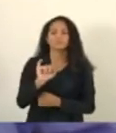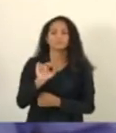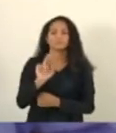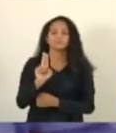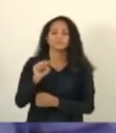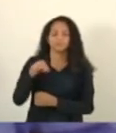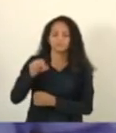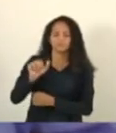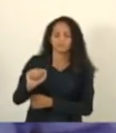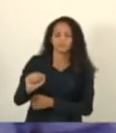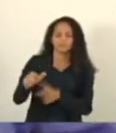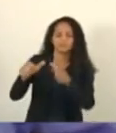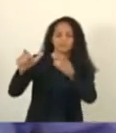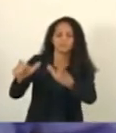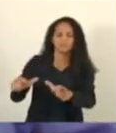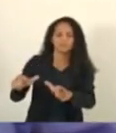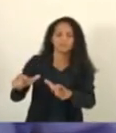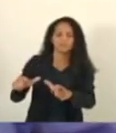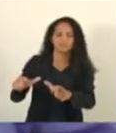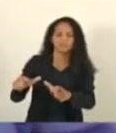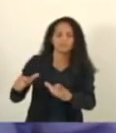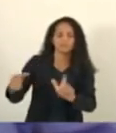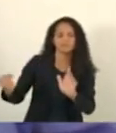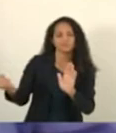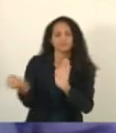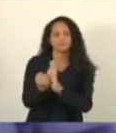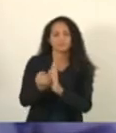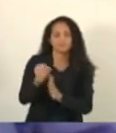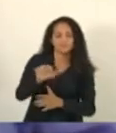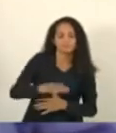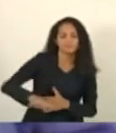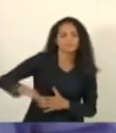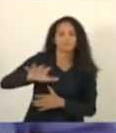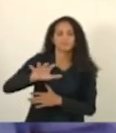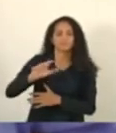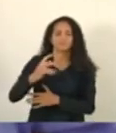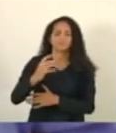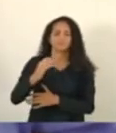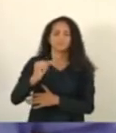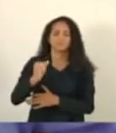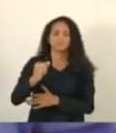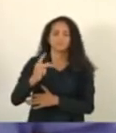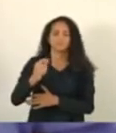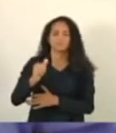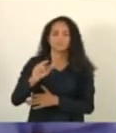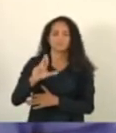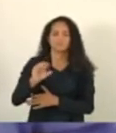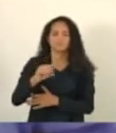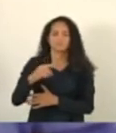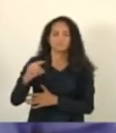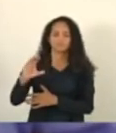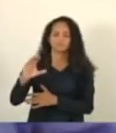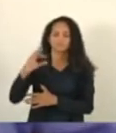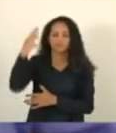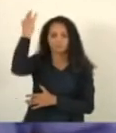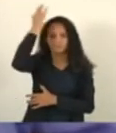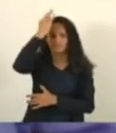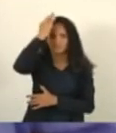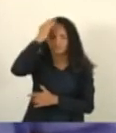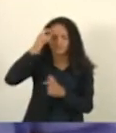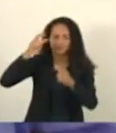considerado a capital do Caparaó Capixaba, cidade das belezas